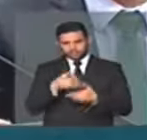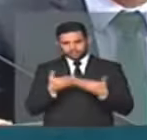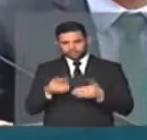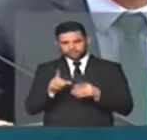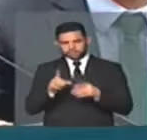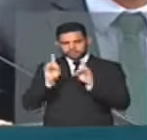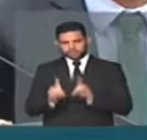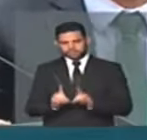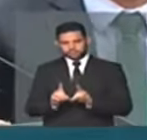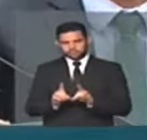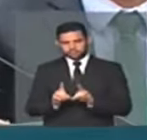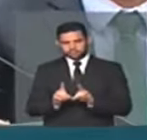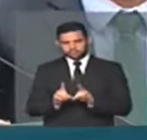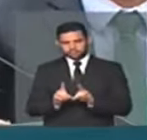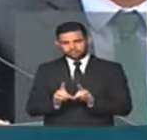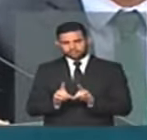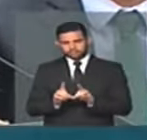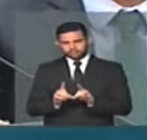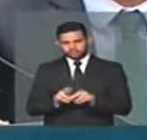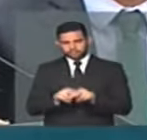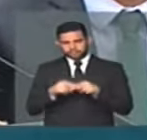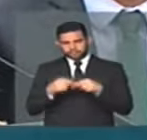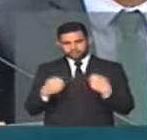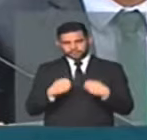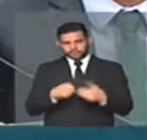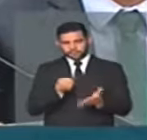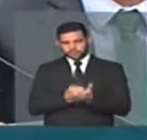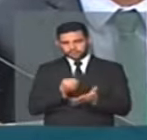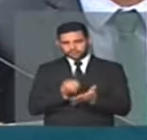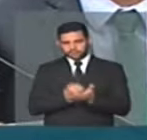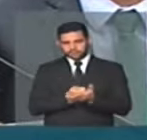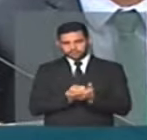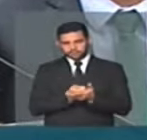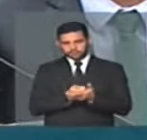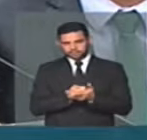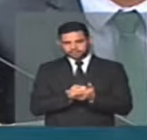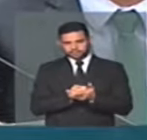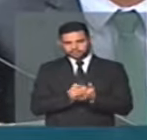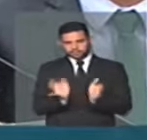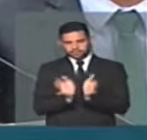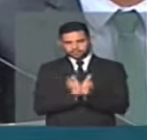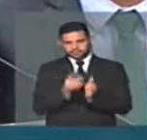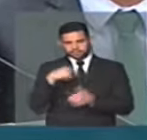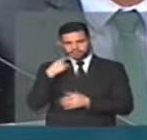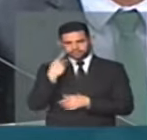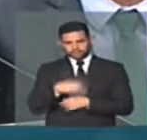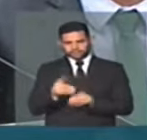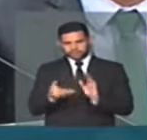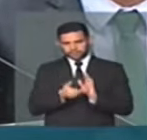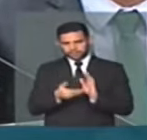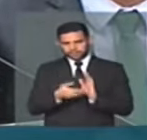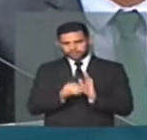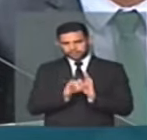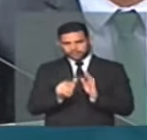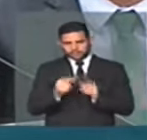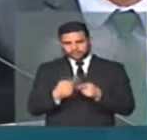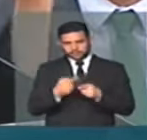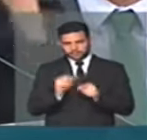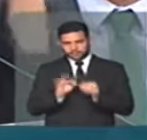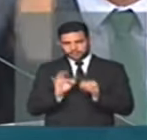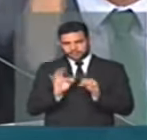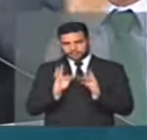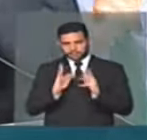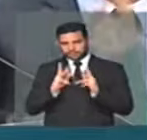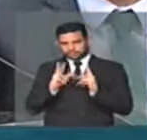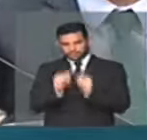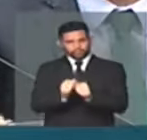no campo dos direitos, né? E isso deveria ser uma exigência dos parlamentares dessa casa, que o ECA fosse cumprido na